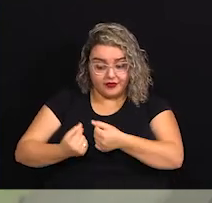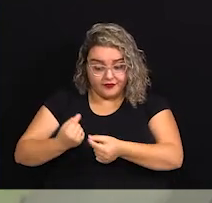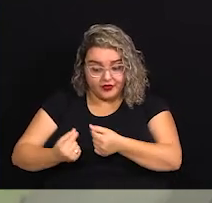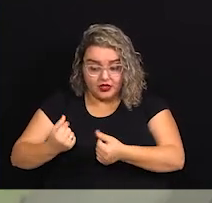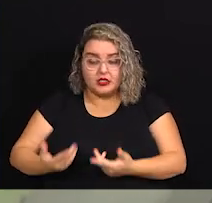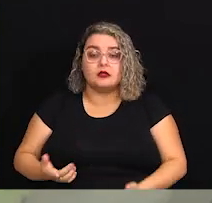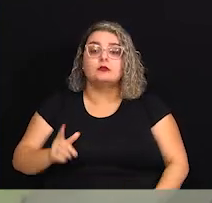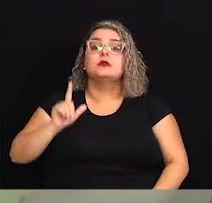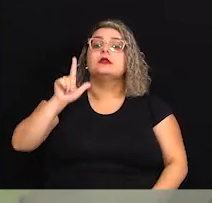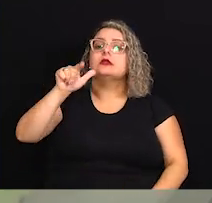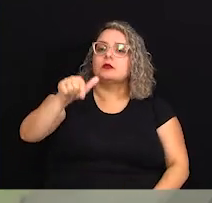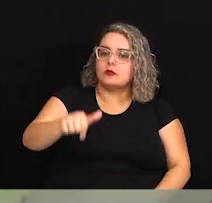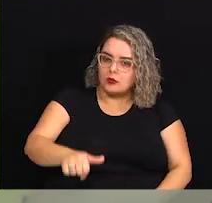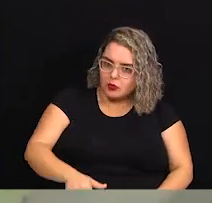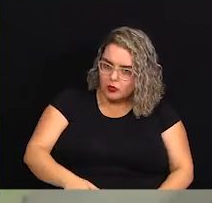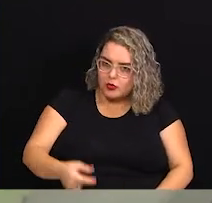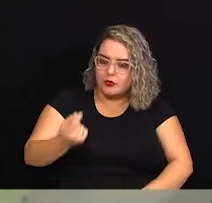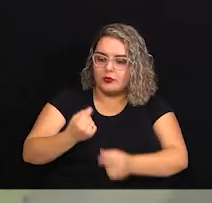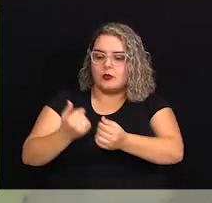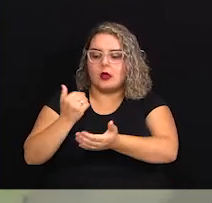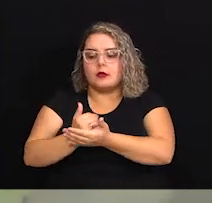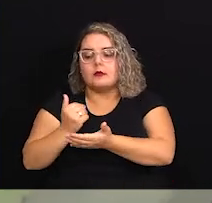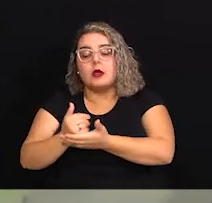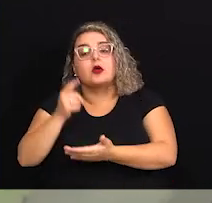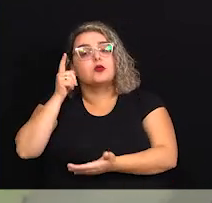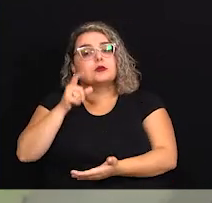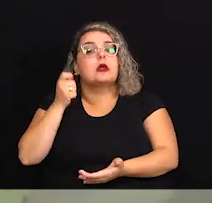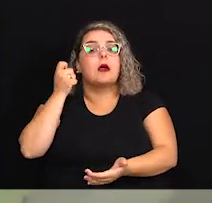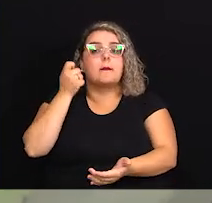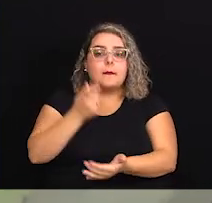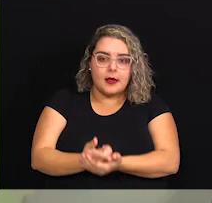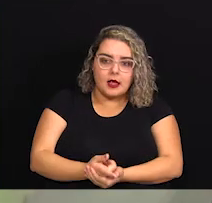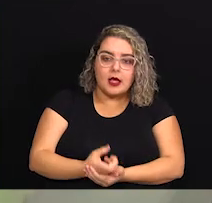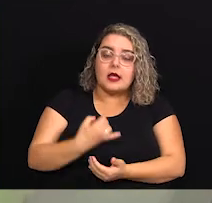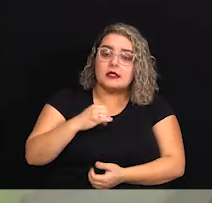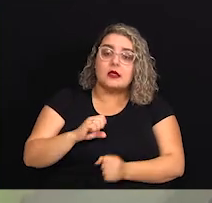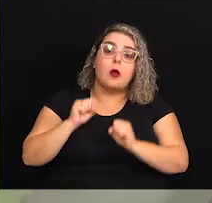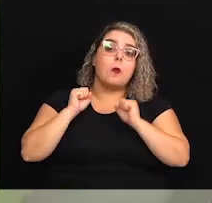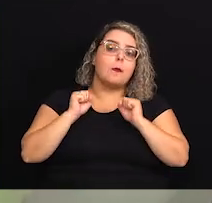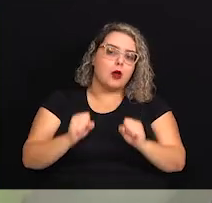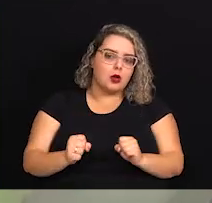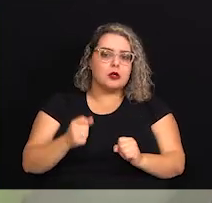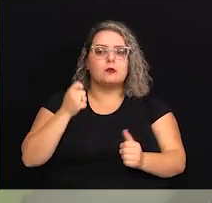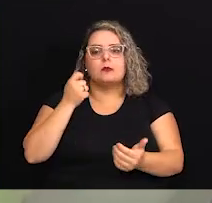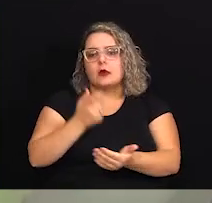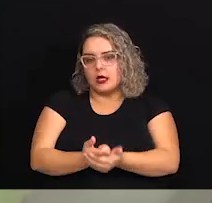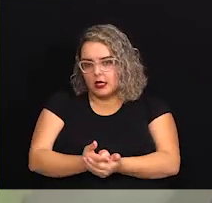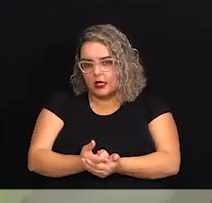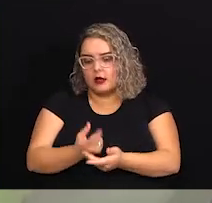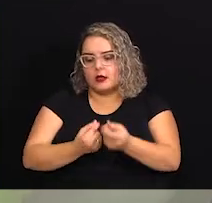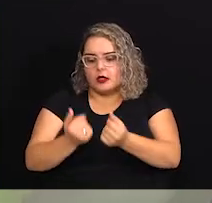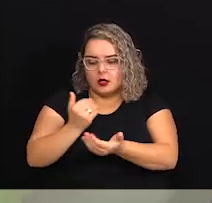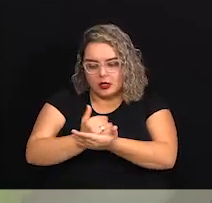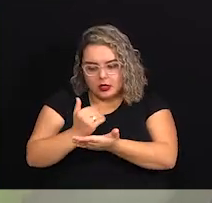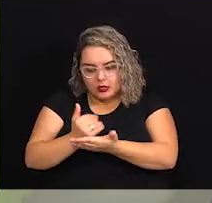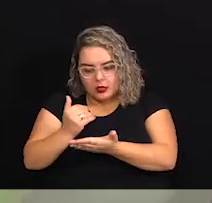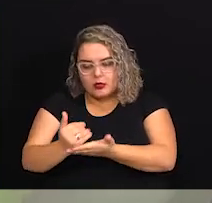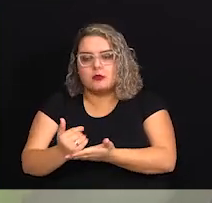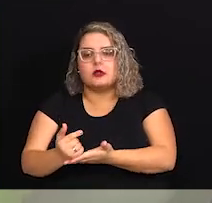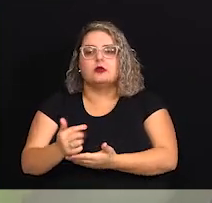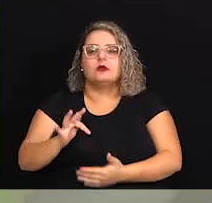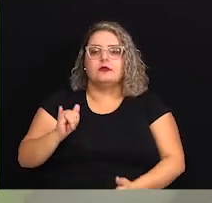financeira, para daí ver se realmente a parcela vai caber no bolso, se vai ser possível a pessoa pagar por aquele empréstimo, por